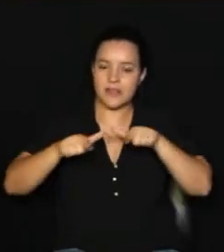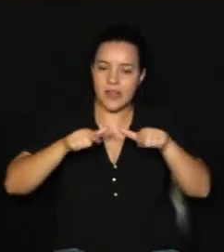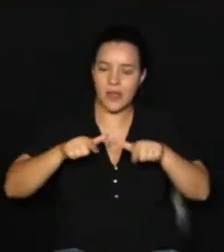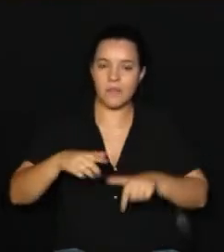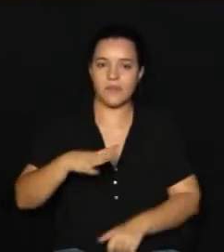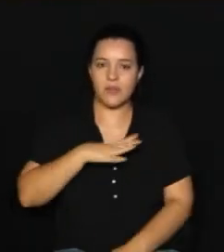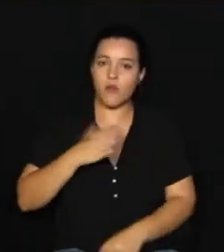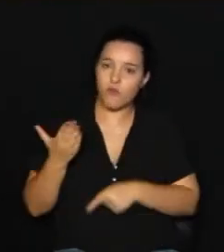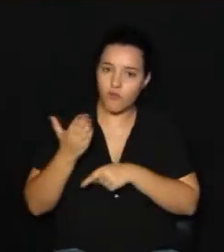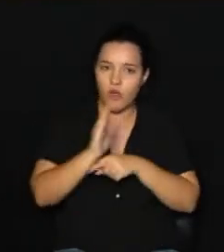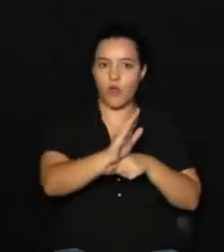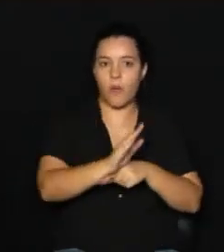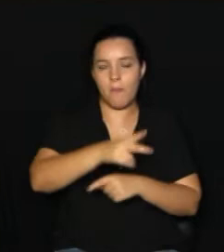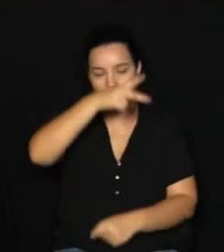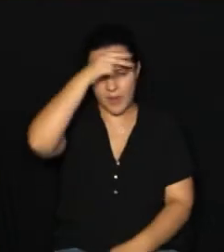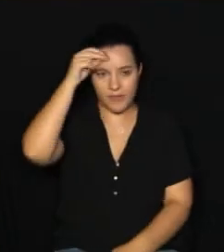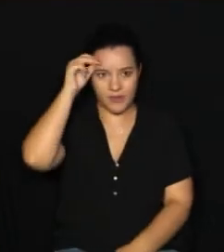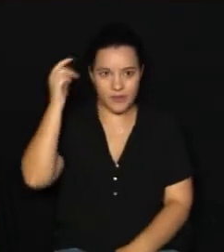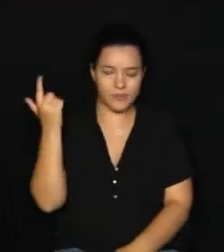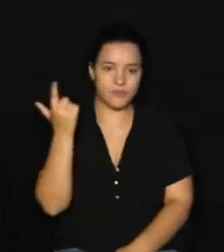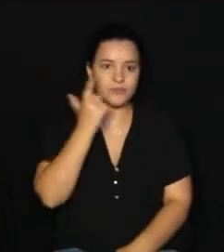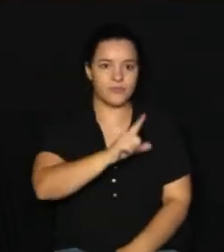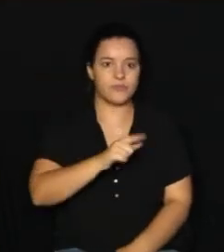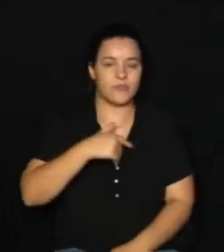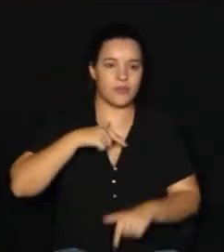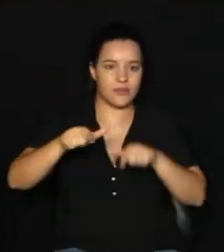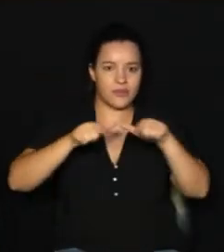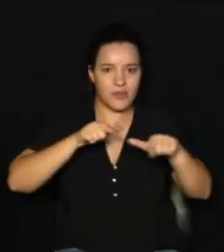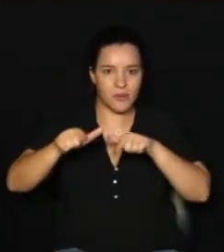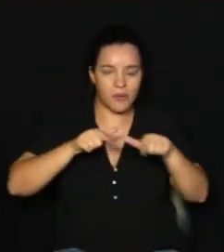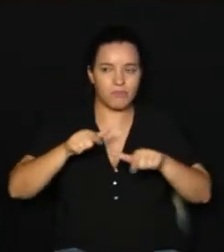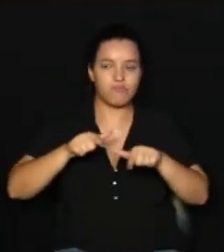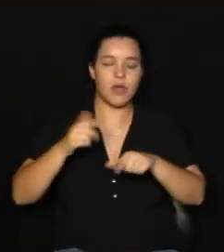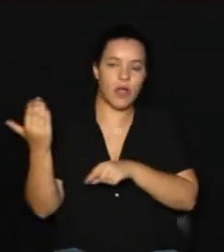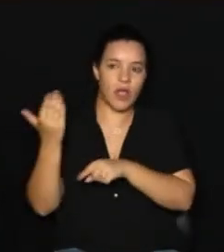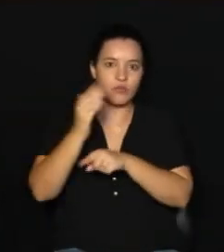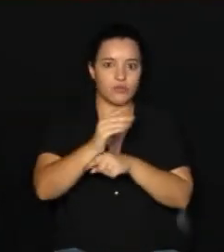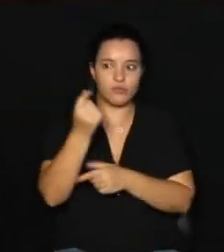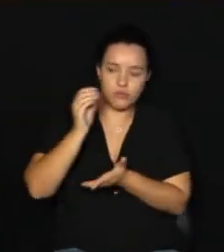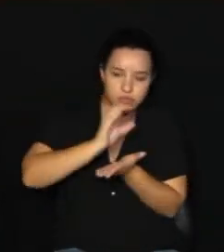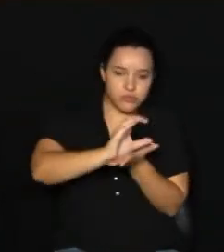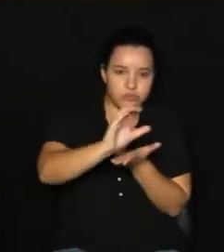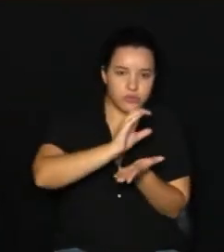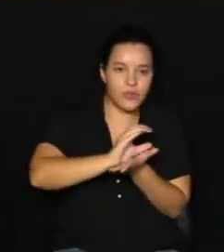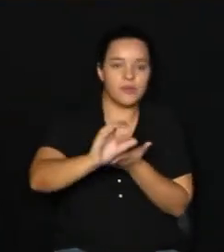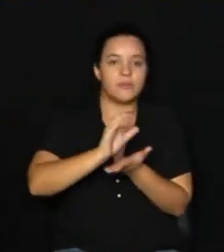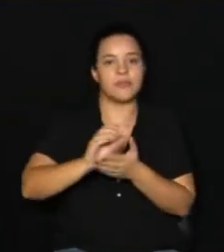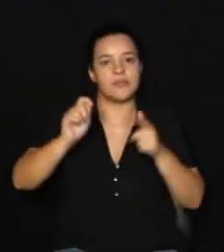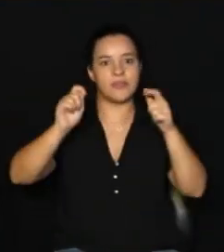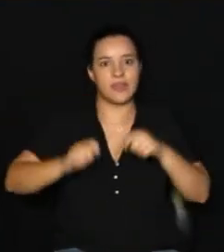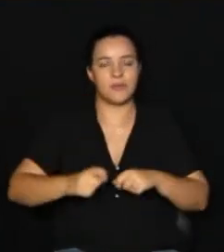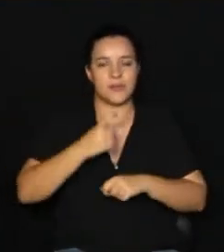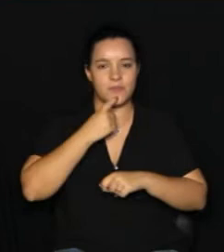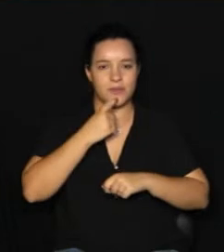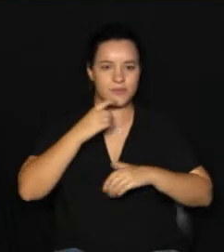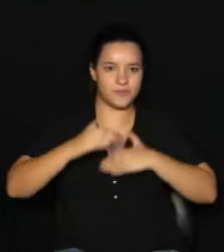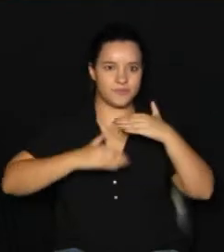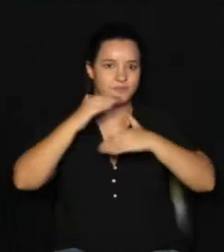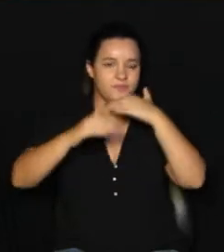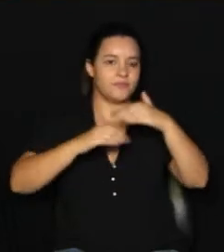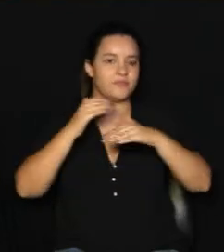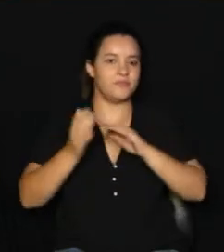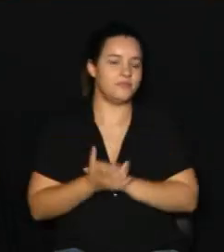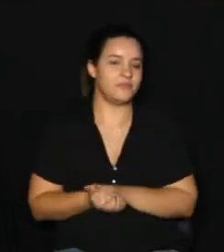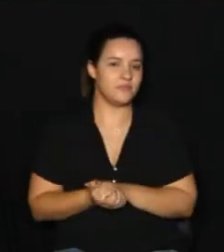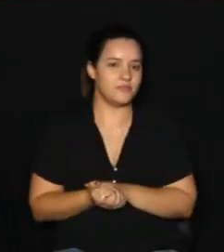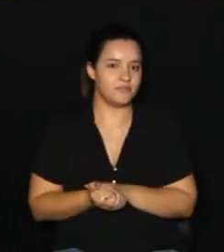prefeito eleito. Eu vou trabalhar muito para trazer todos os recursos possíveis aqui para a cidade de Campinas.